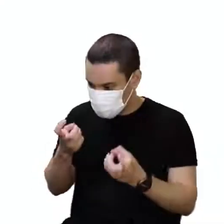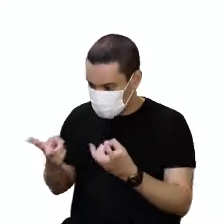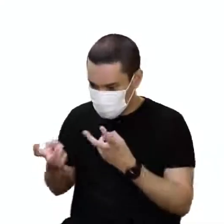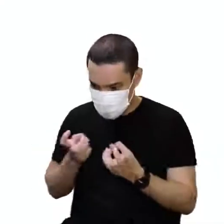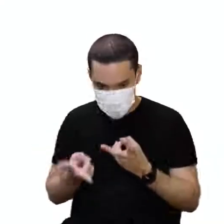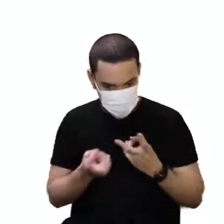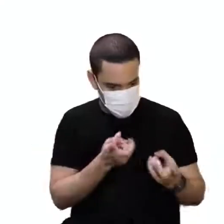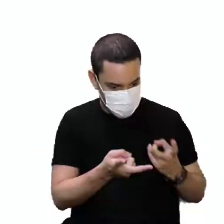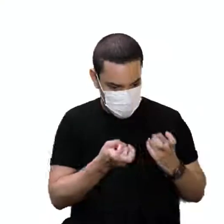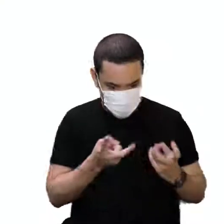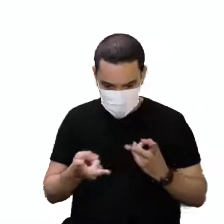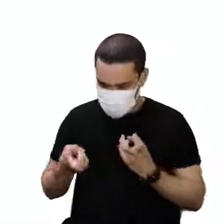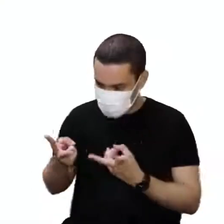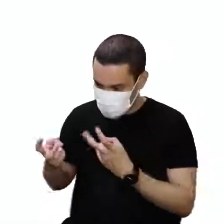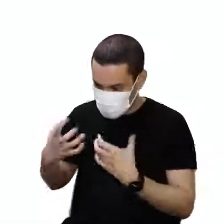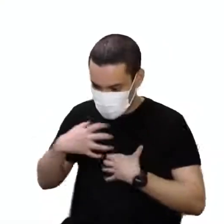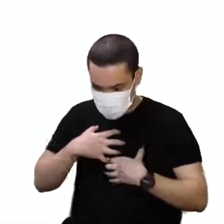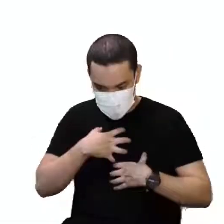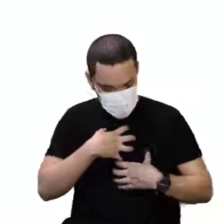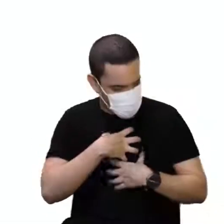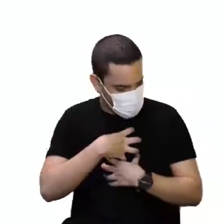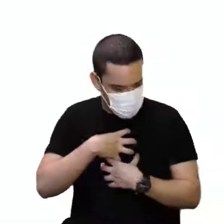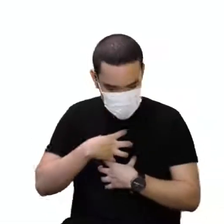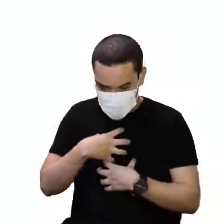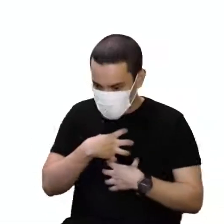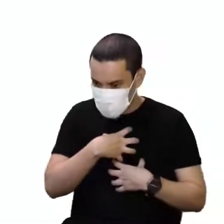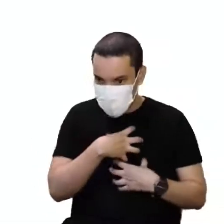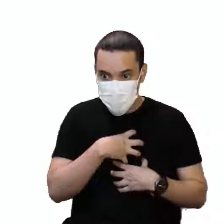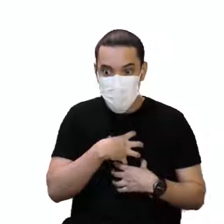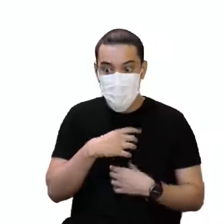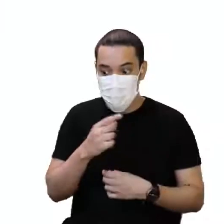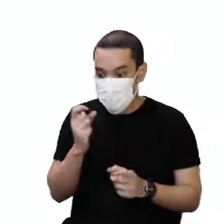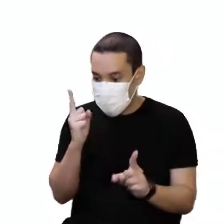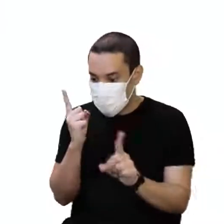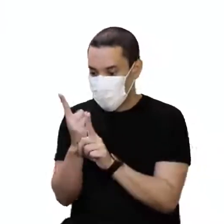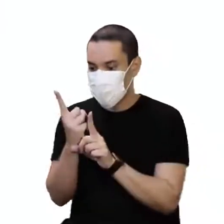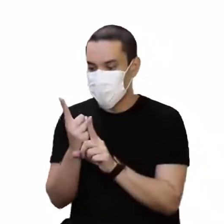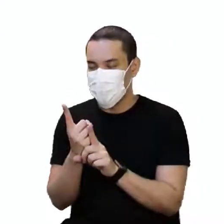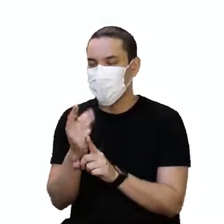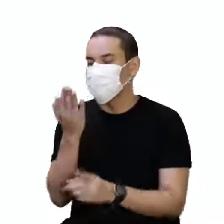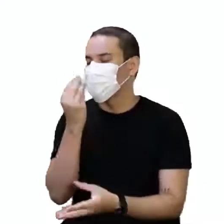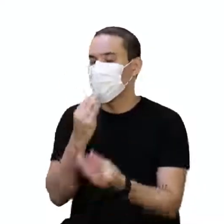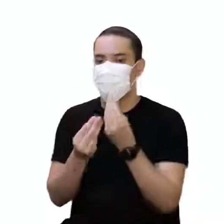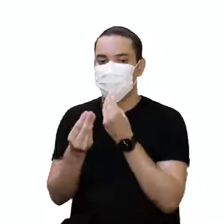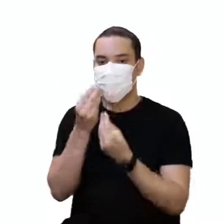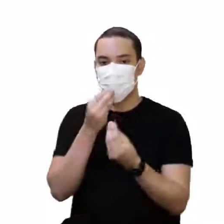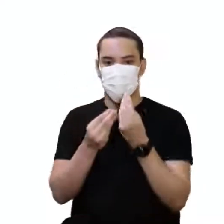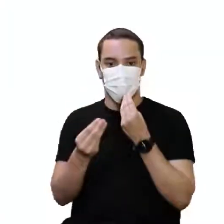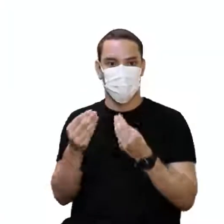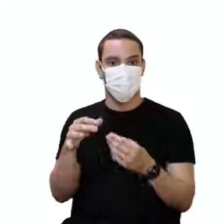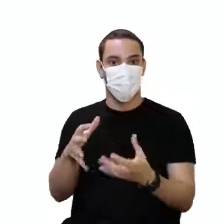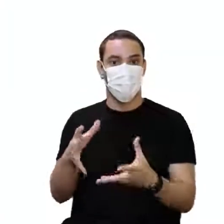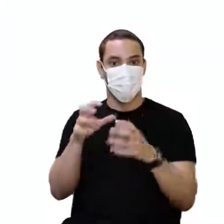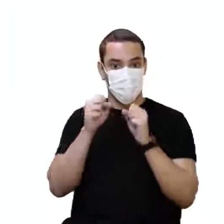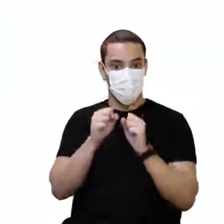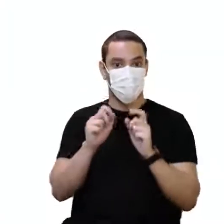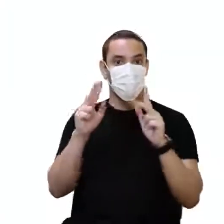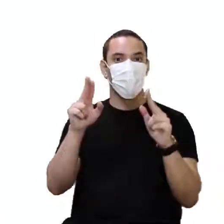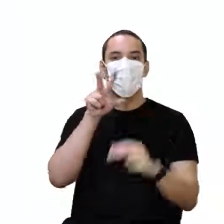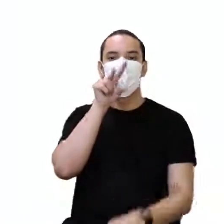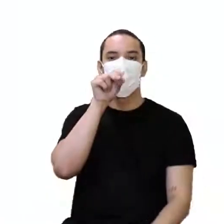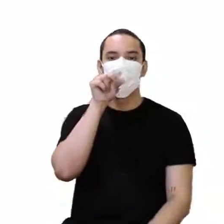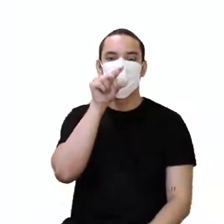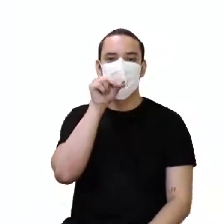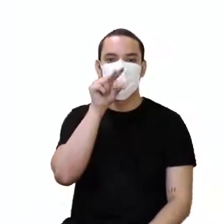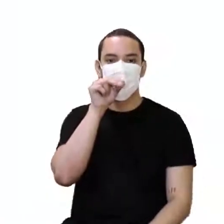eles vão com o biquinho deles sentindo o ambiente, e aí eles vão conseguindo se alimentar, tá? Assim como os patinhos, né?